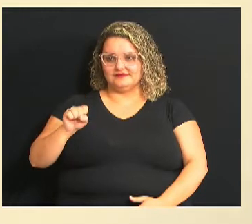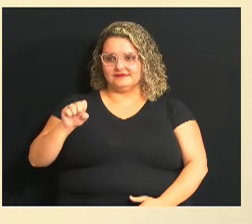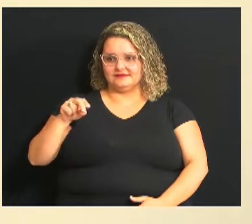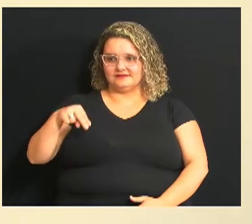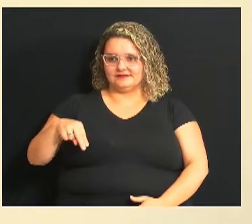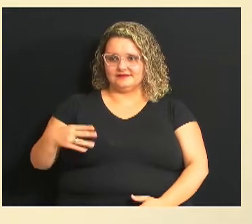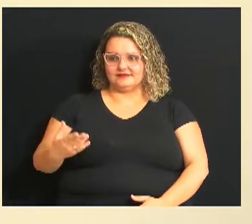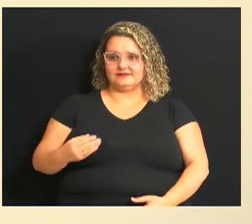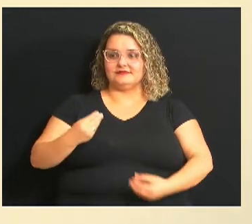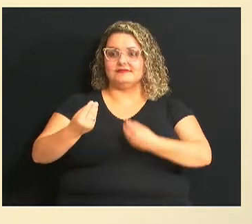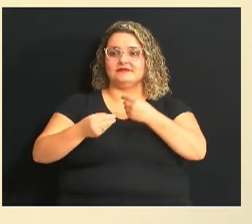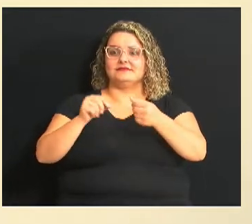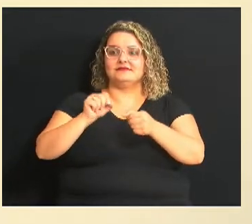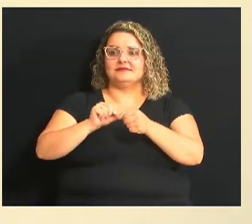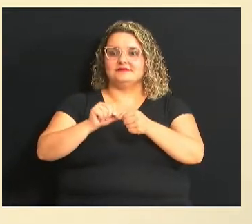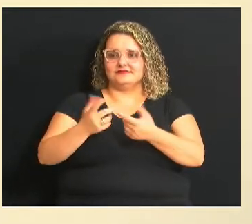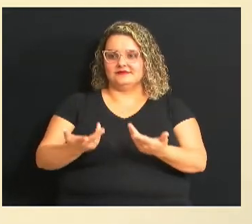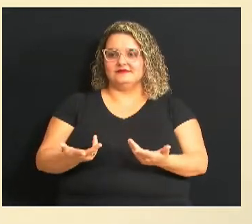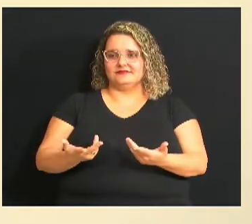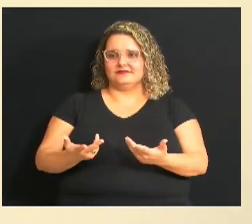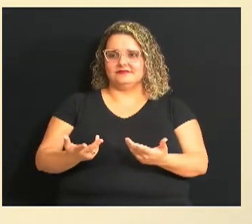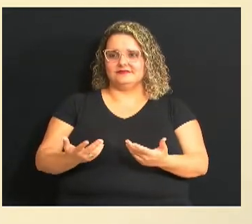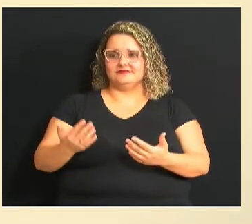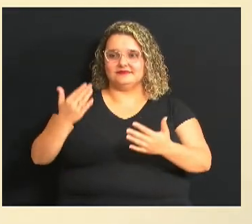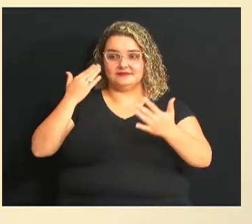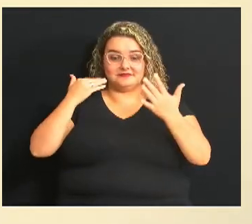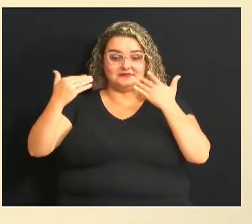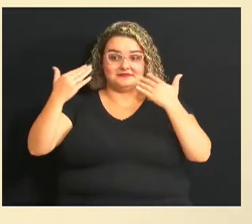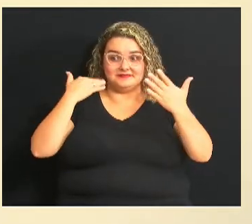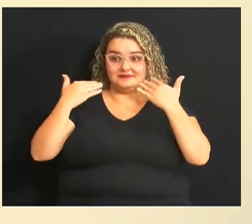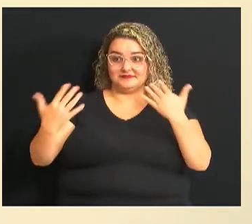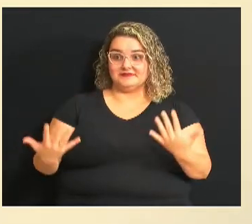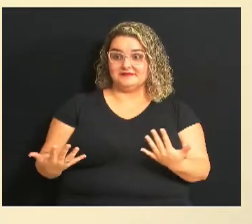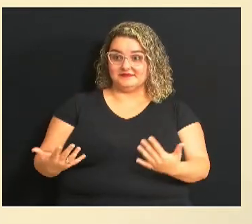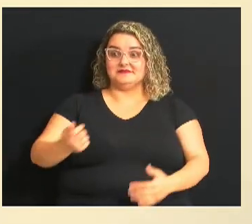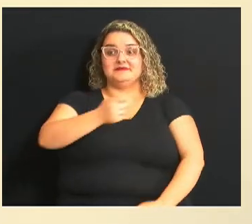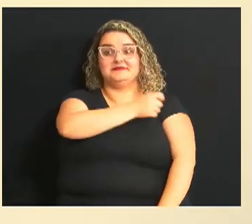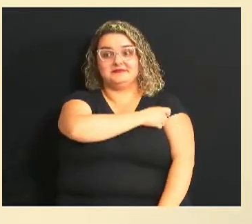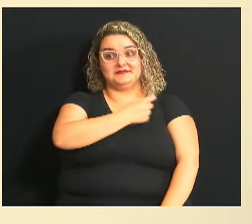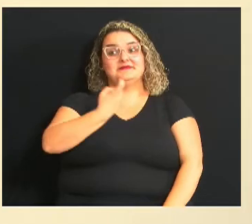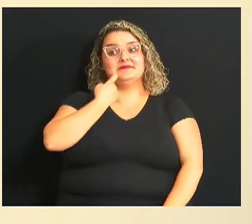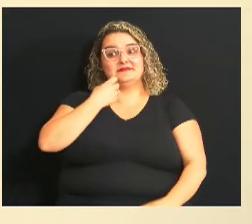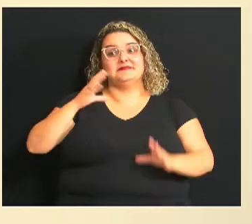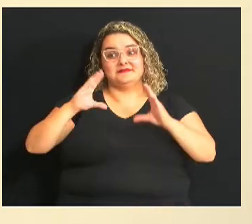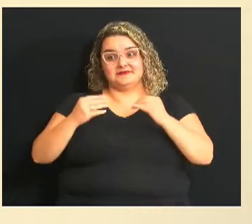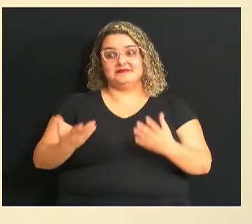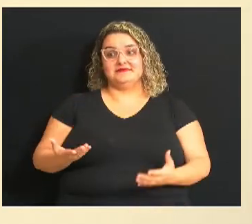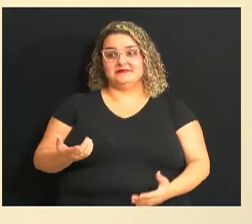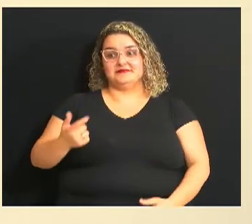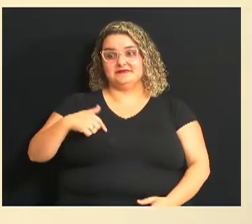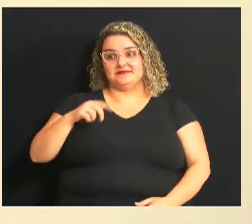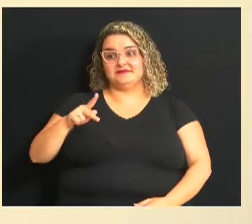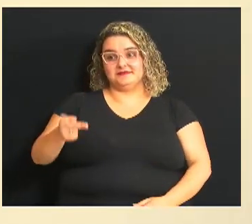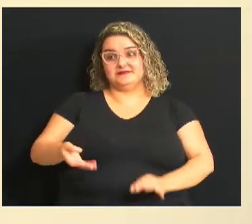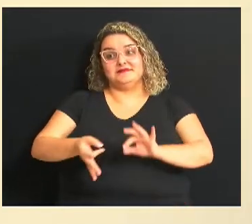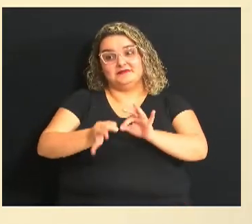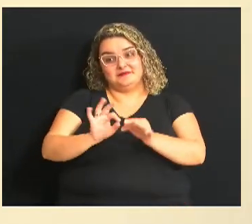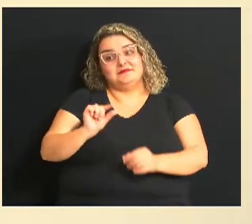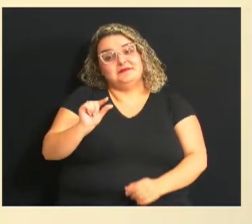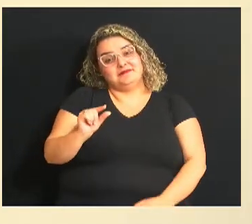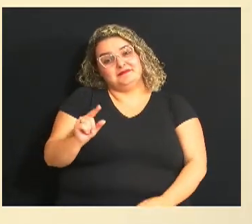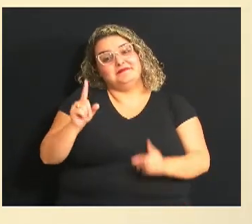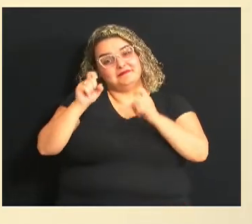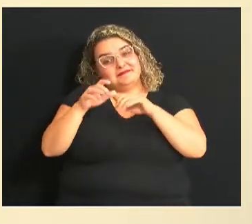faz para conquistar os alunos assim, né? Sexta-feira à noite. Eu sou professor de física, é um pouco mais difícil, talvez,